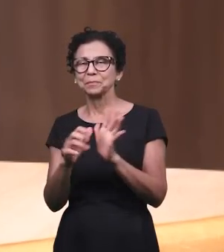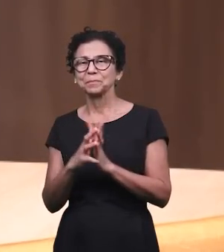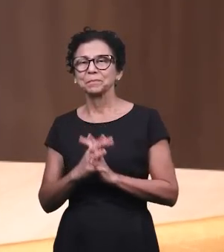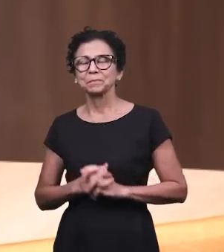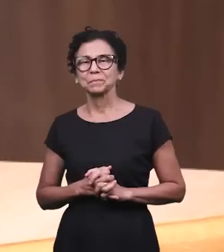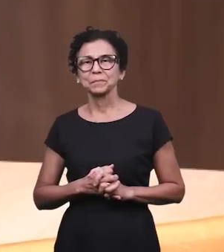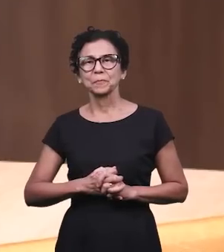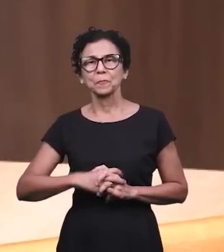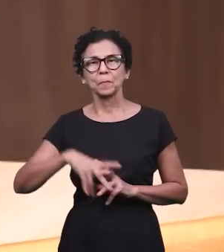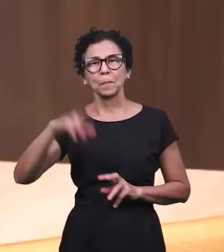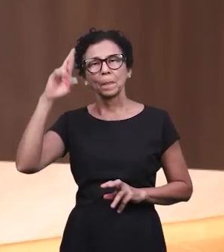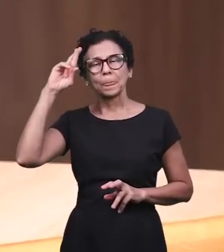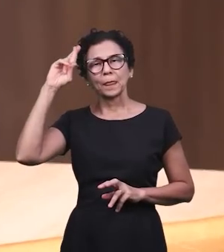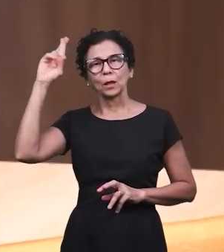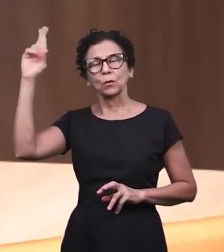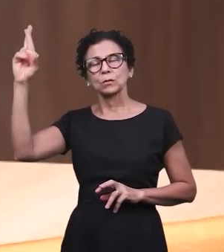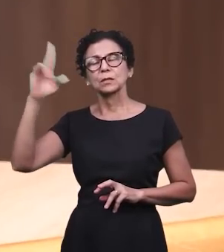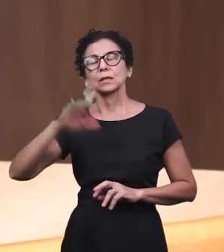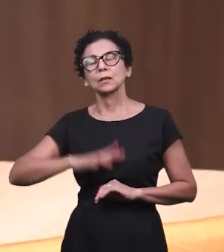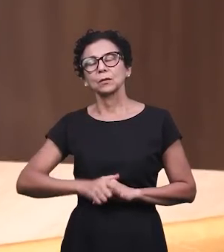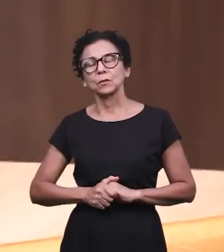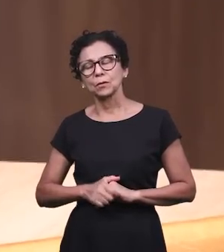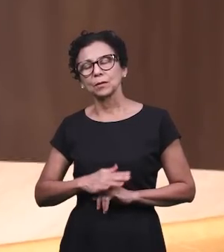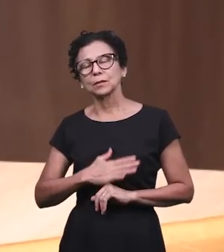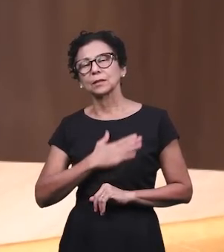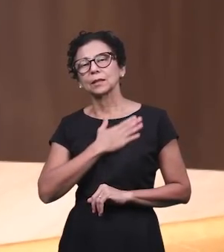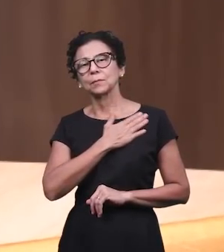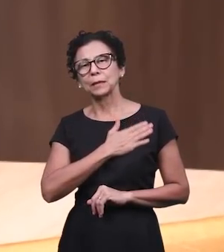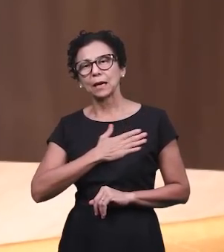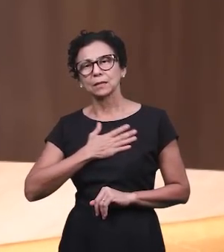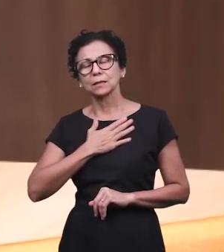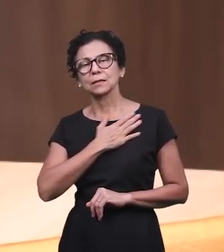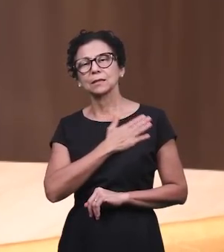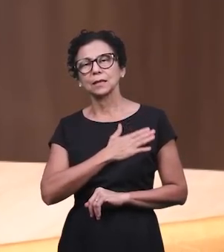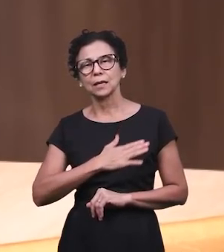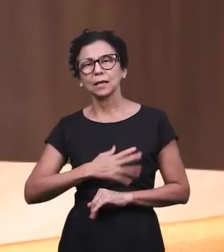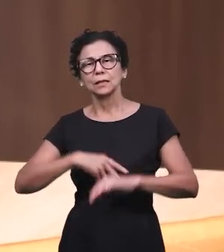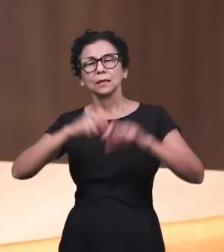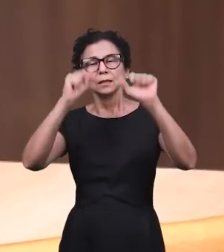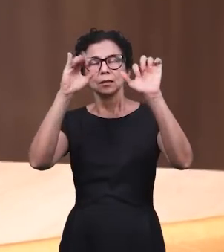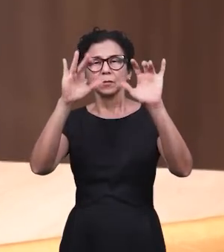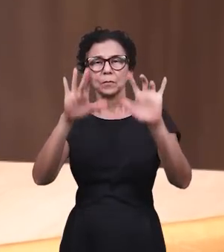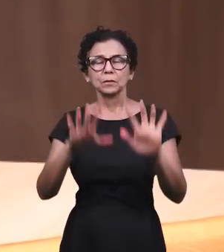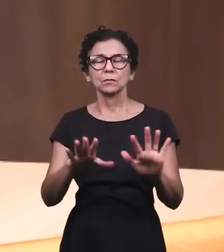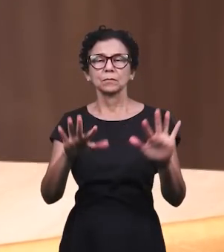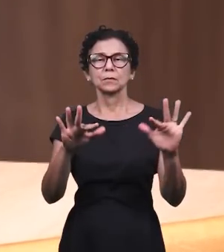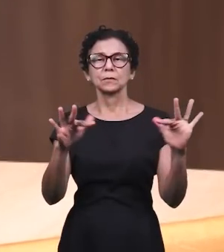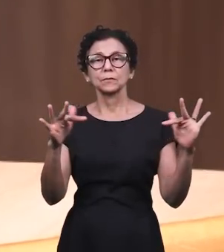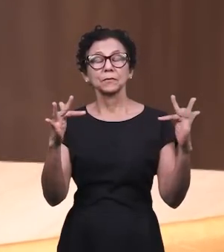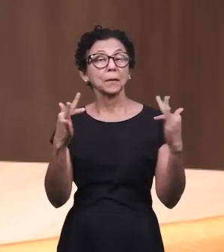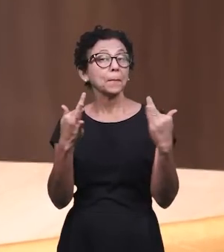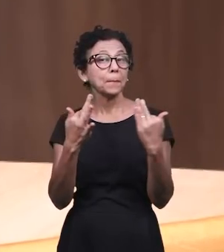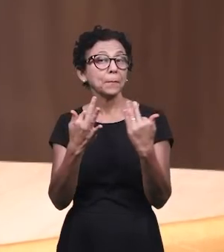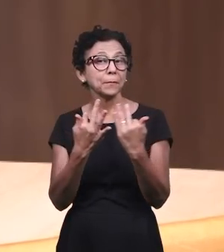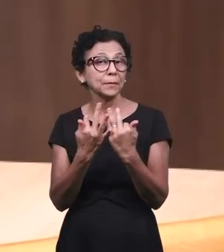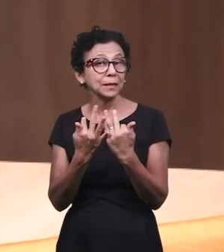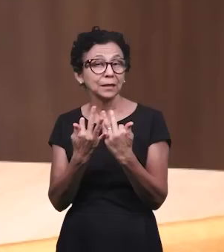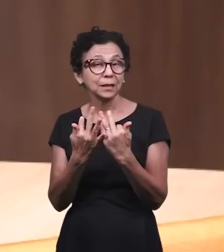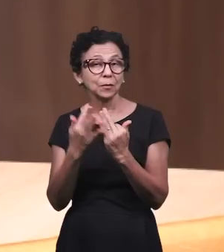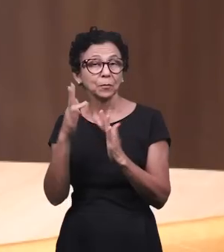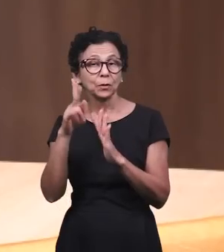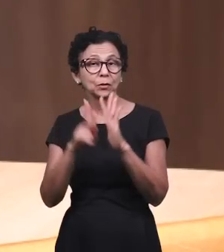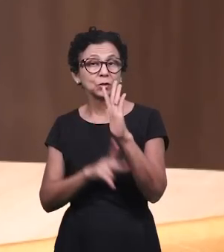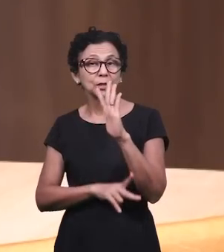O Senhor é aquele que tem prazer e alegria em abençoar os lares e as famílias, porque a família